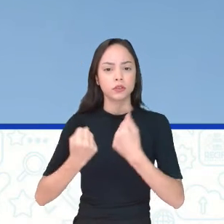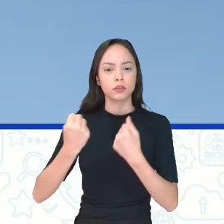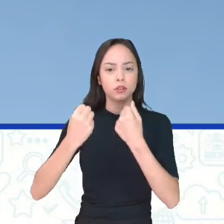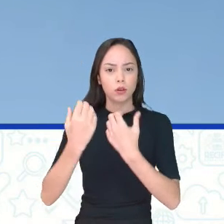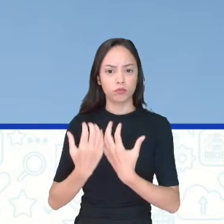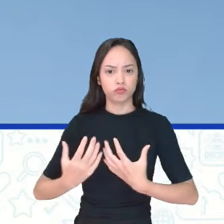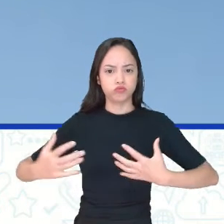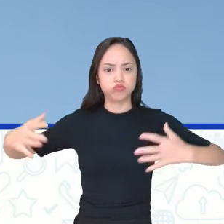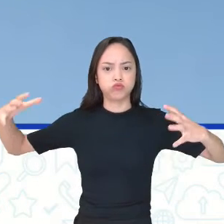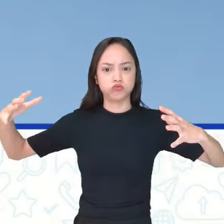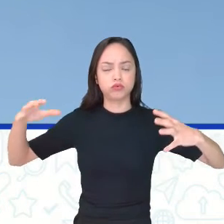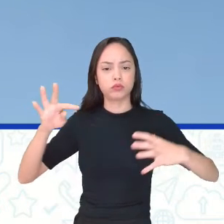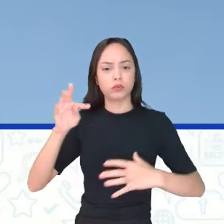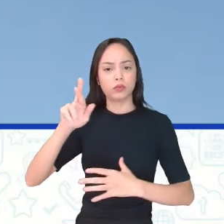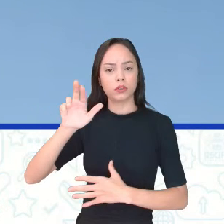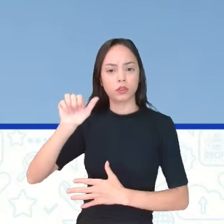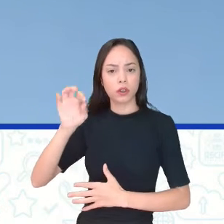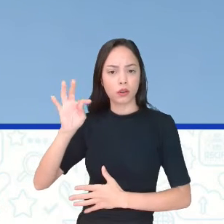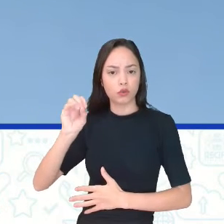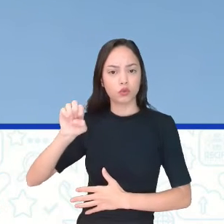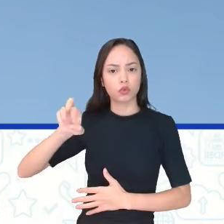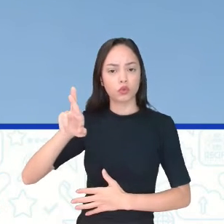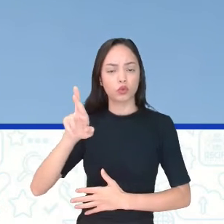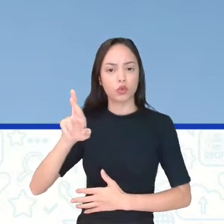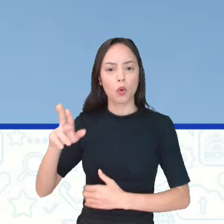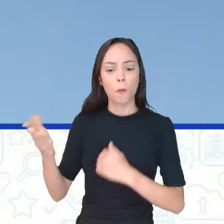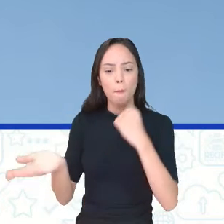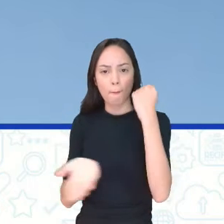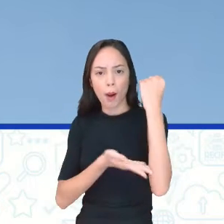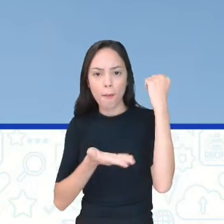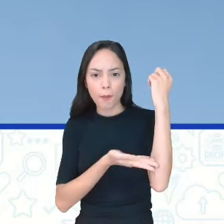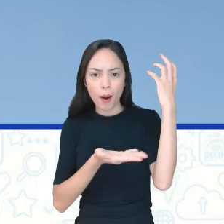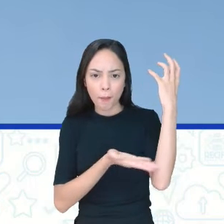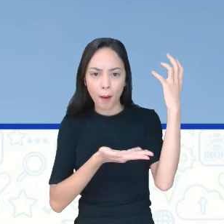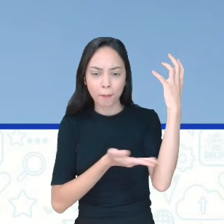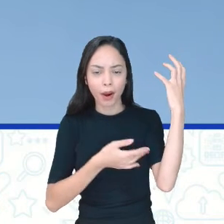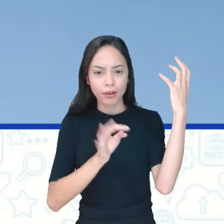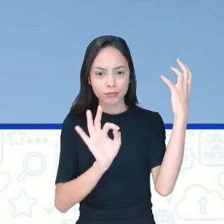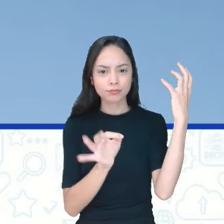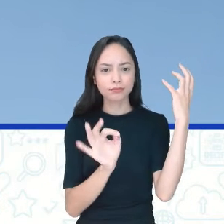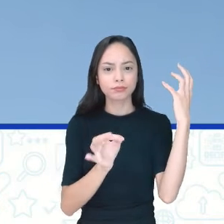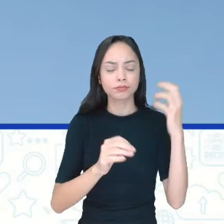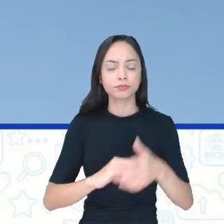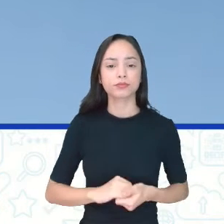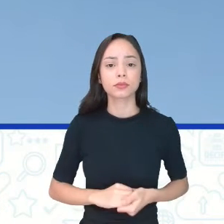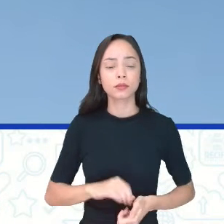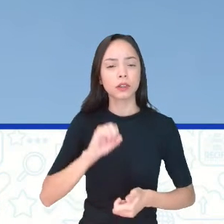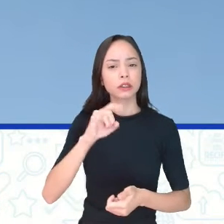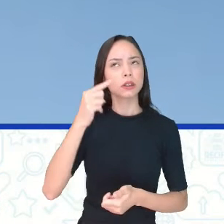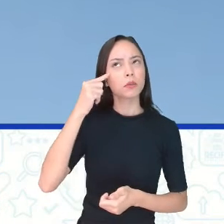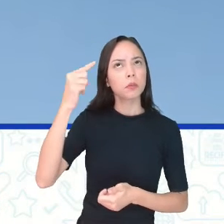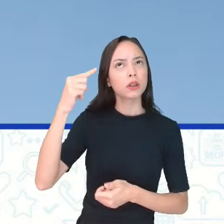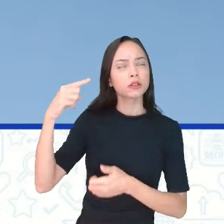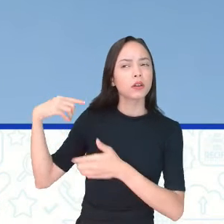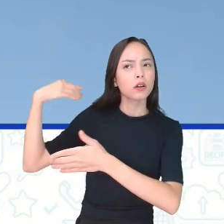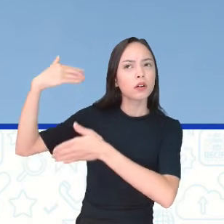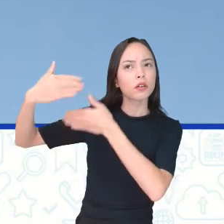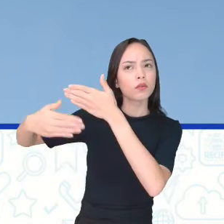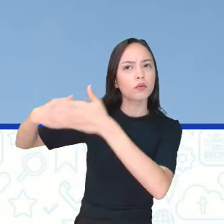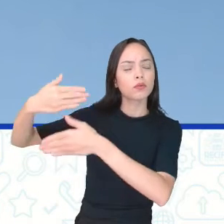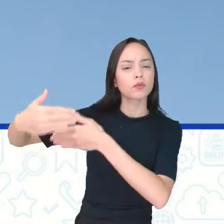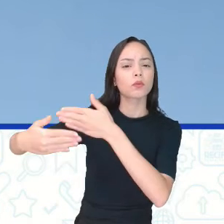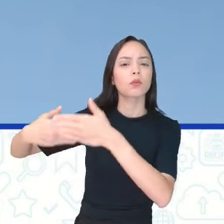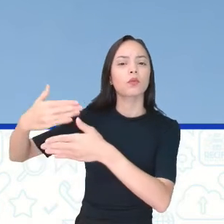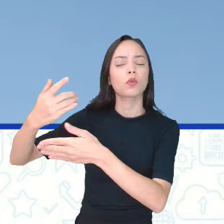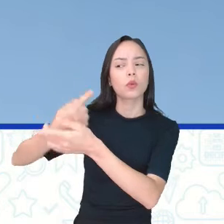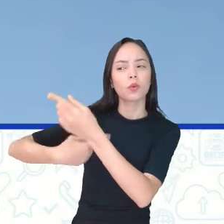trator que ele está recolhendo a lenha, né? Se a gente fosse pensar, por exemplo, né, nessa evolução a partir desse exemplo,